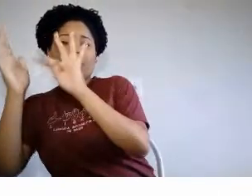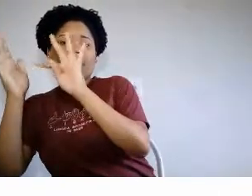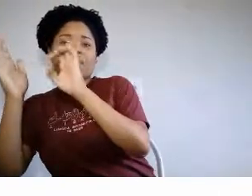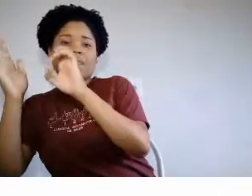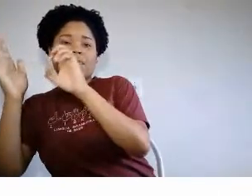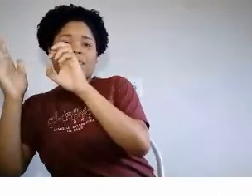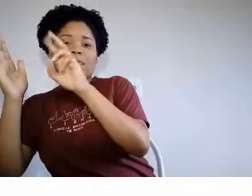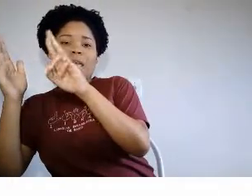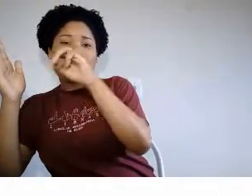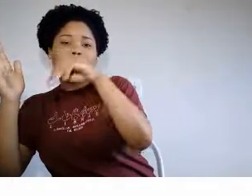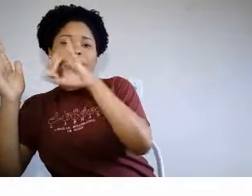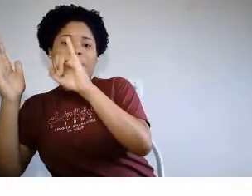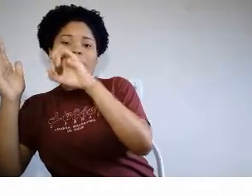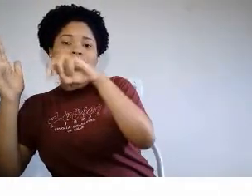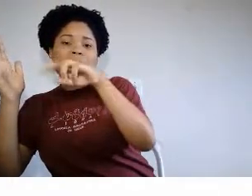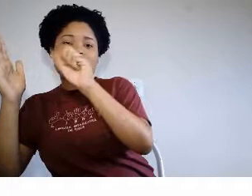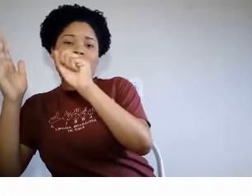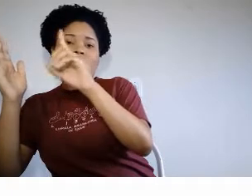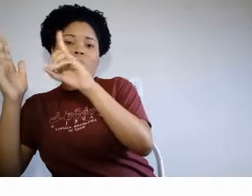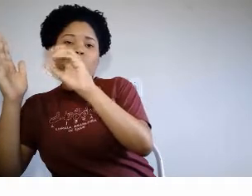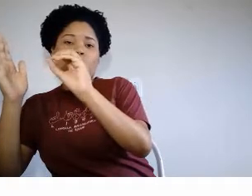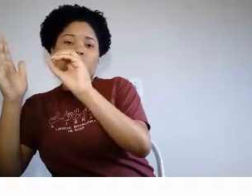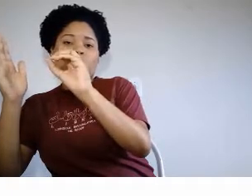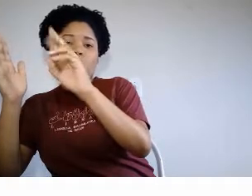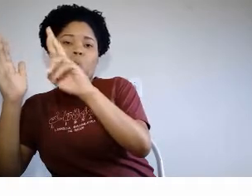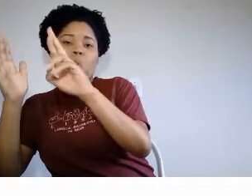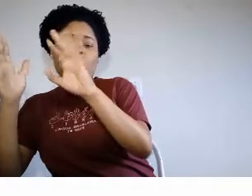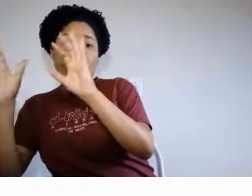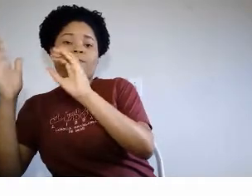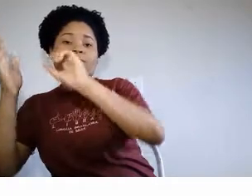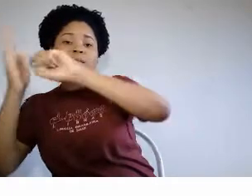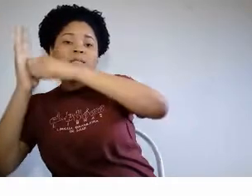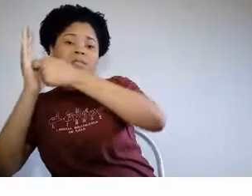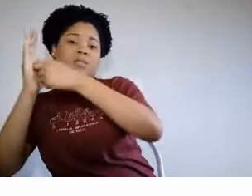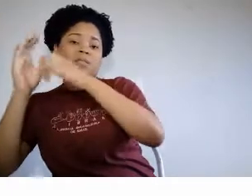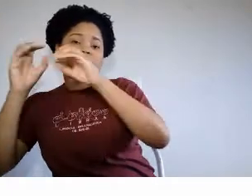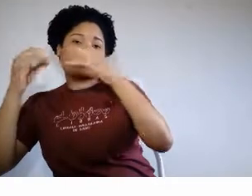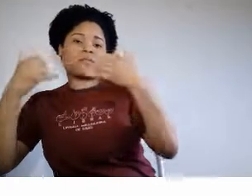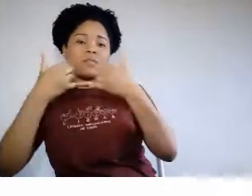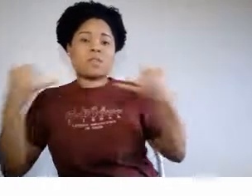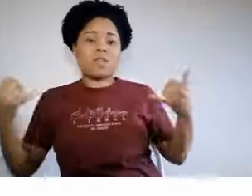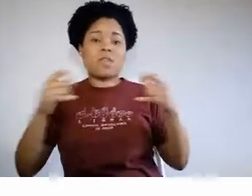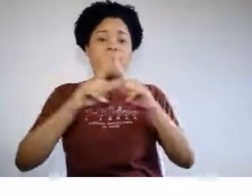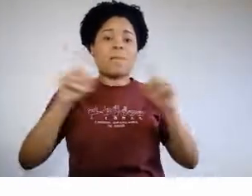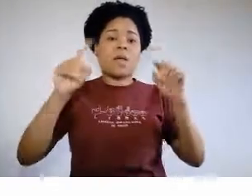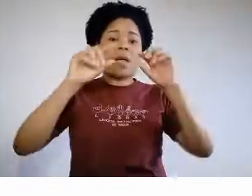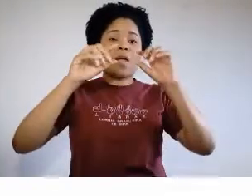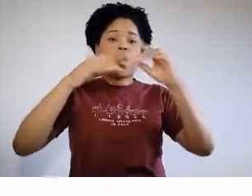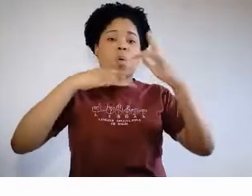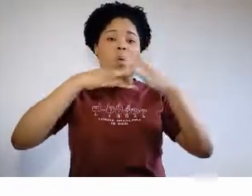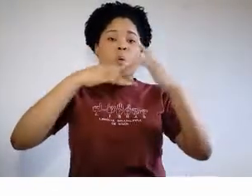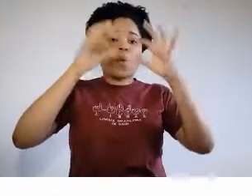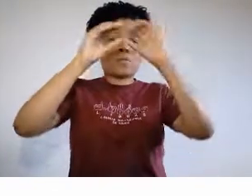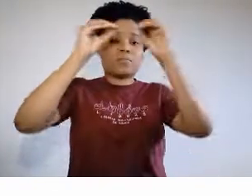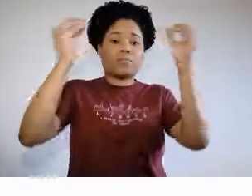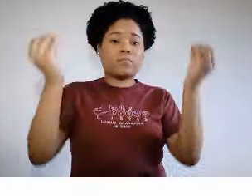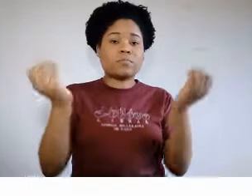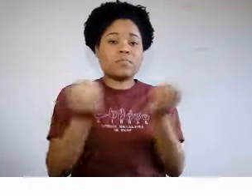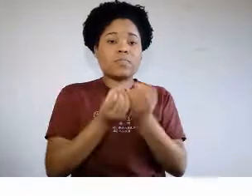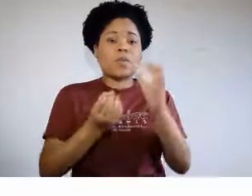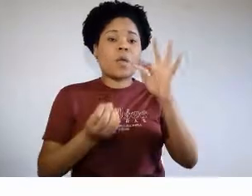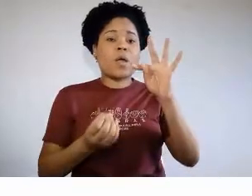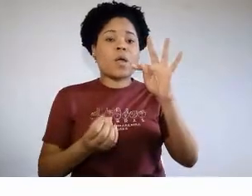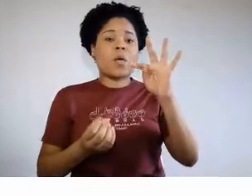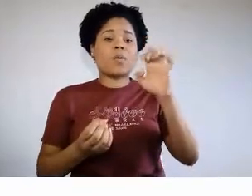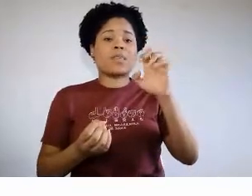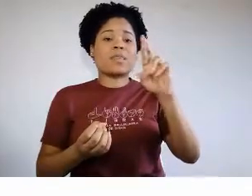de terminador, que ele finaliza a minha rede. Já na topologia em anel, eu não tenho